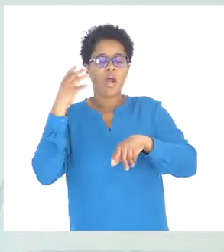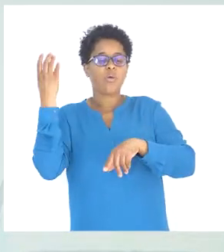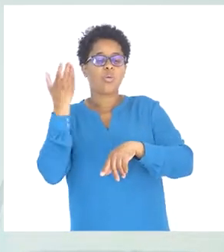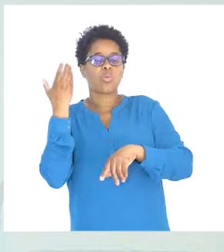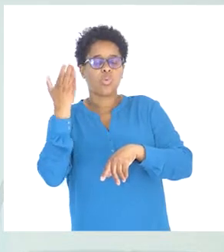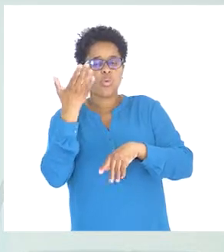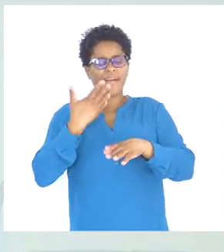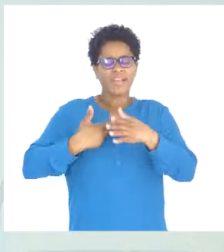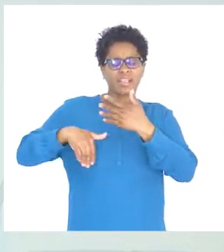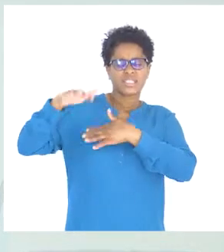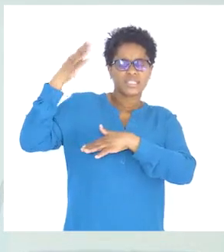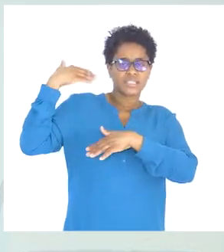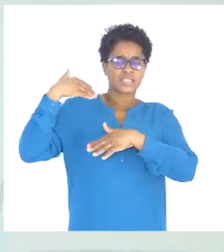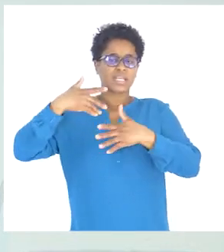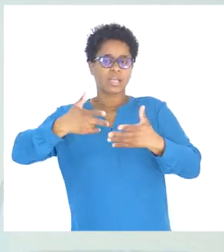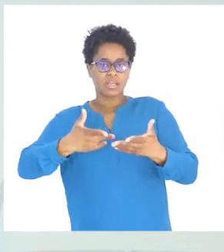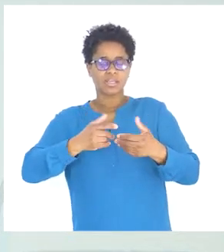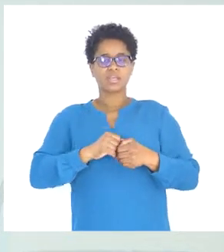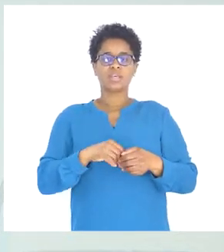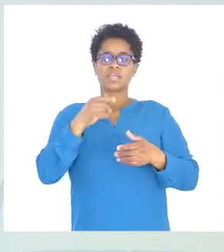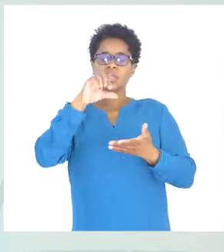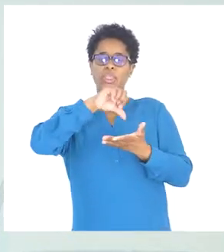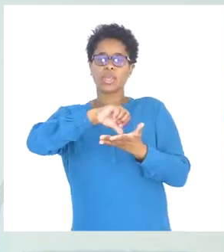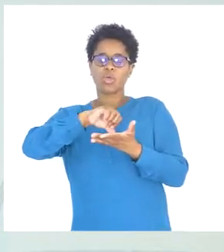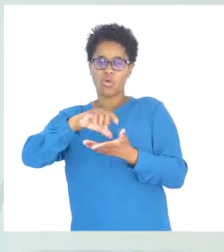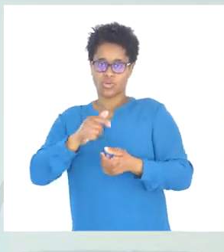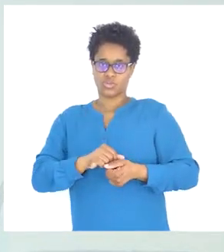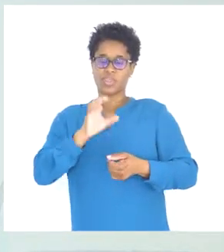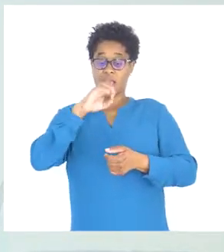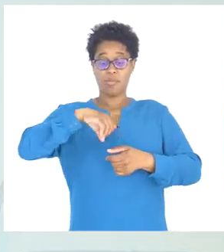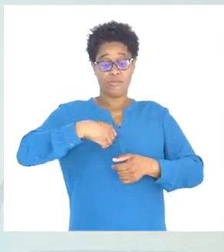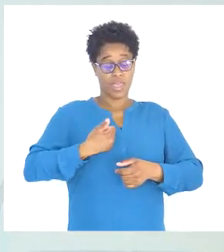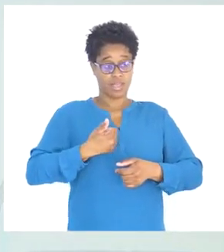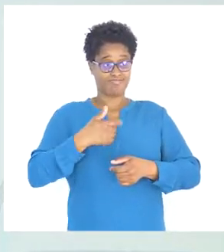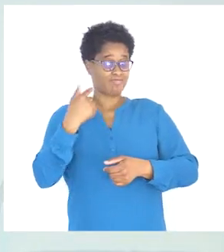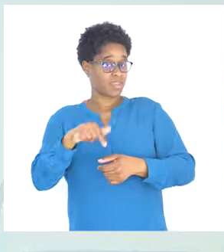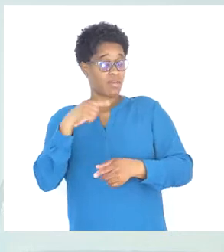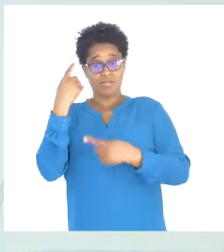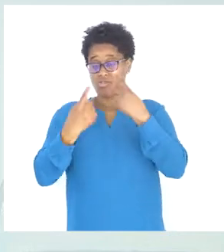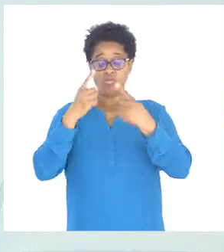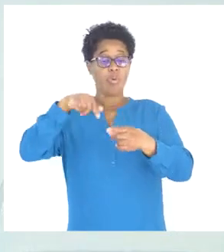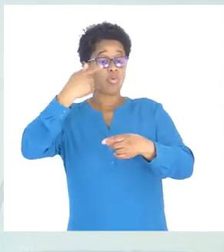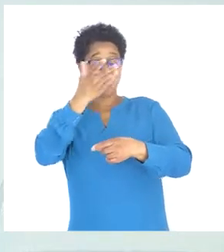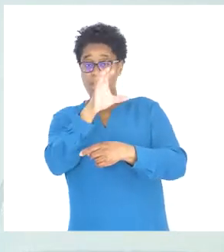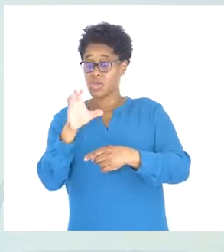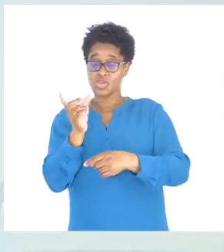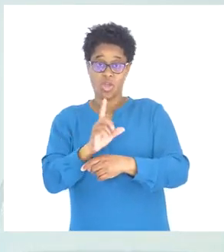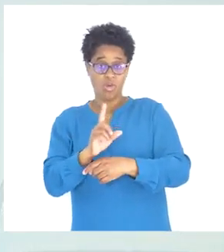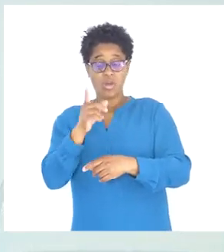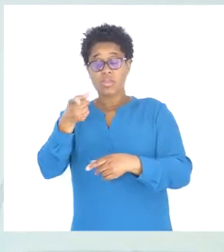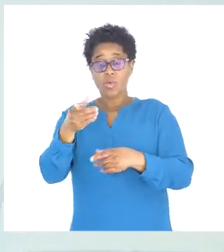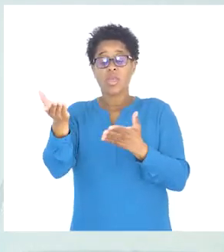cultura, tradições e territórios. Portanto, Cabo Verde não tem nenhum outro país em que